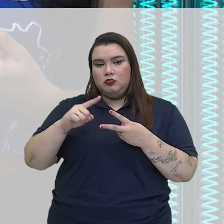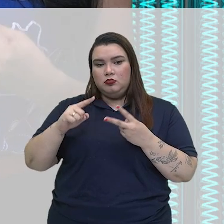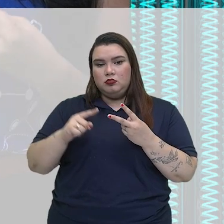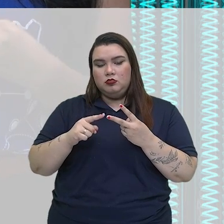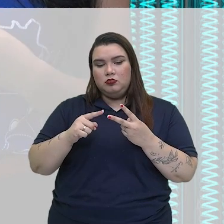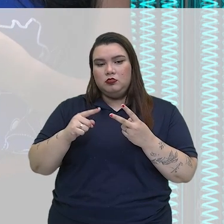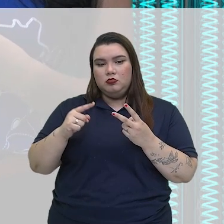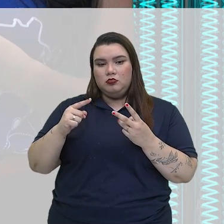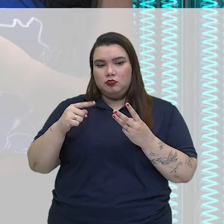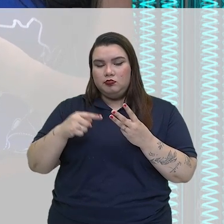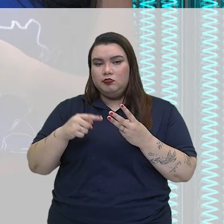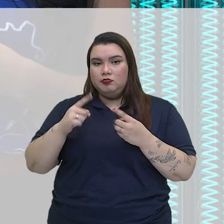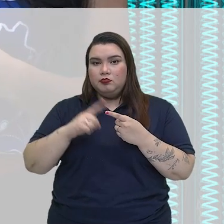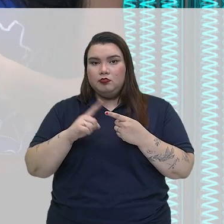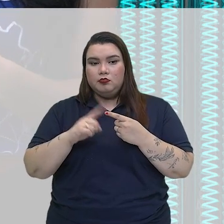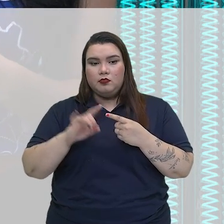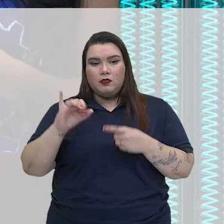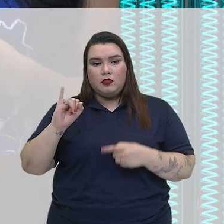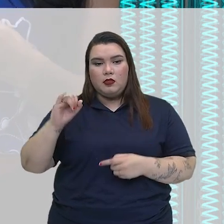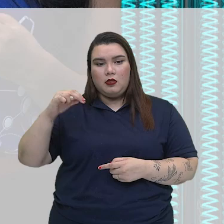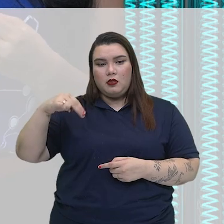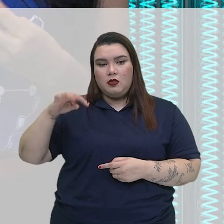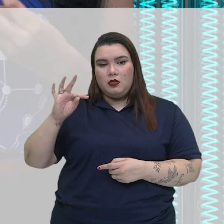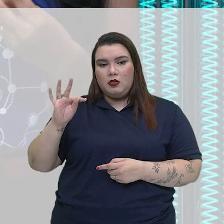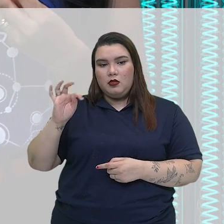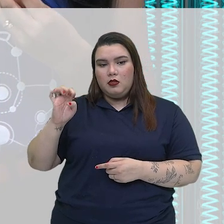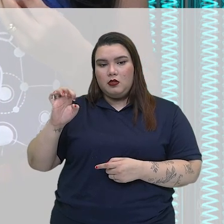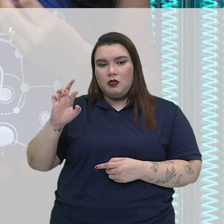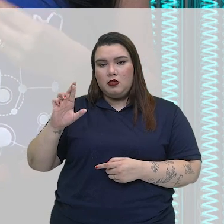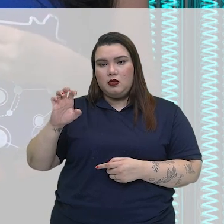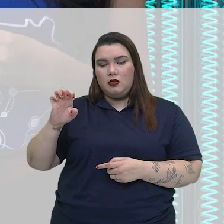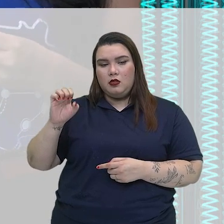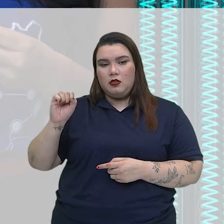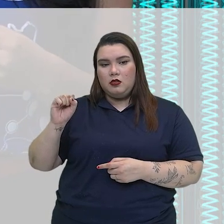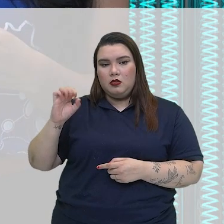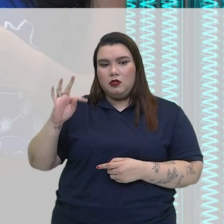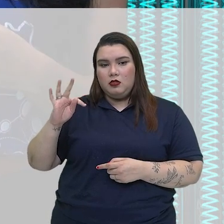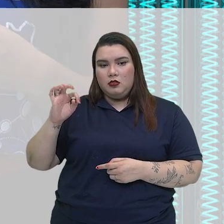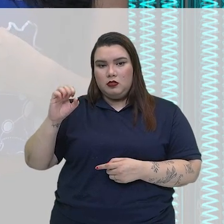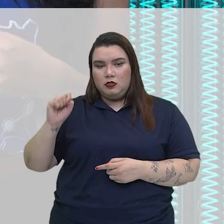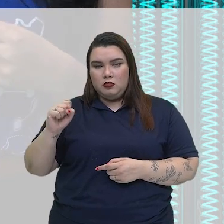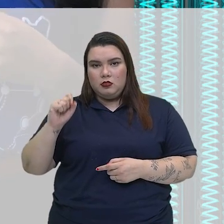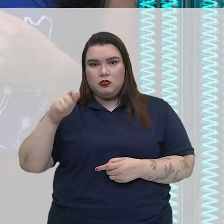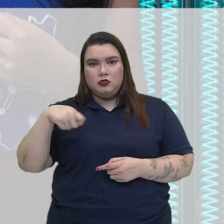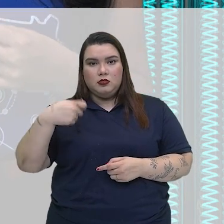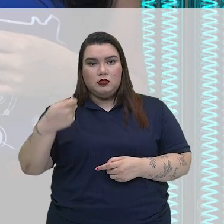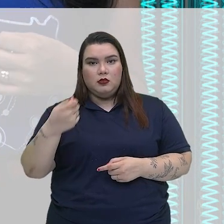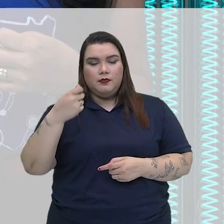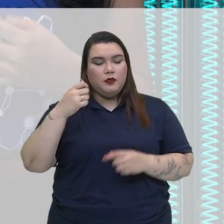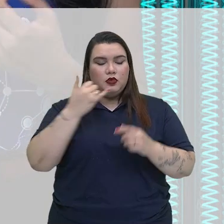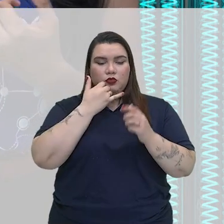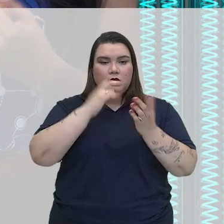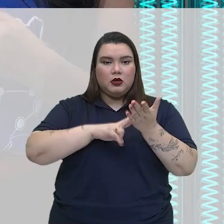interests, que são os interesses, naquilo que você tem o interesse, né? Favorite